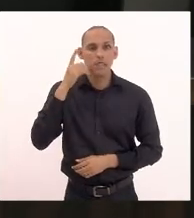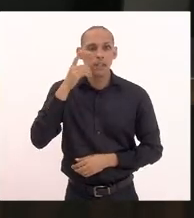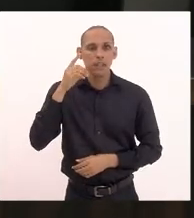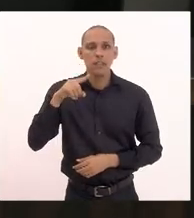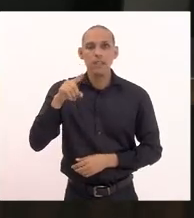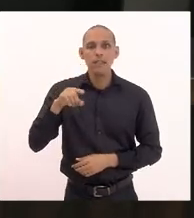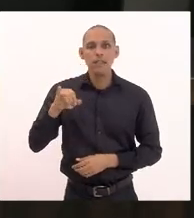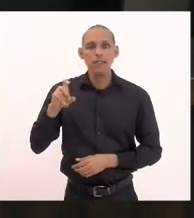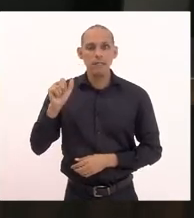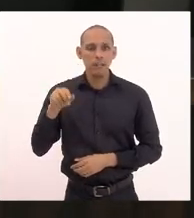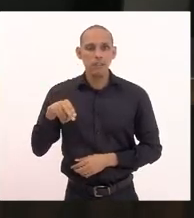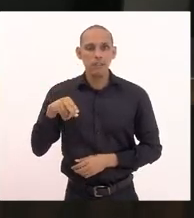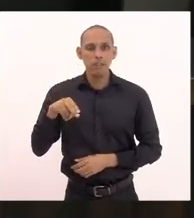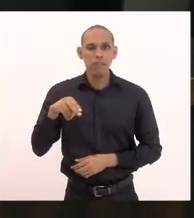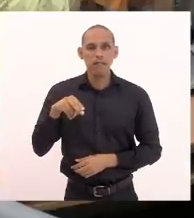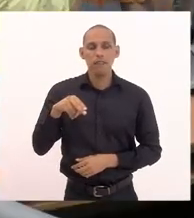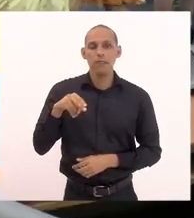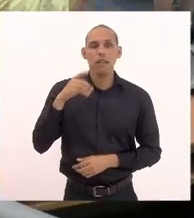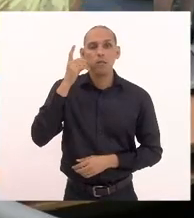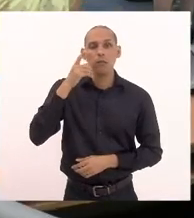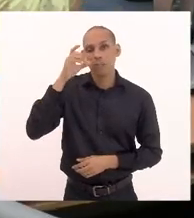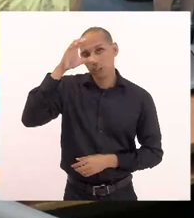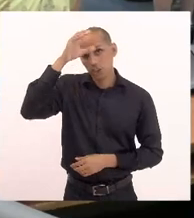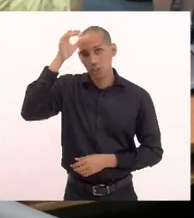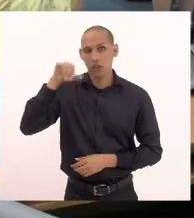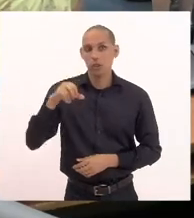Deputada Zeidan. Deputada Tia Ju.